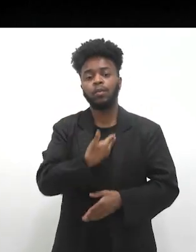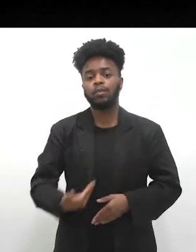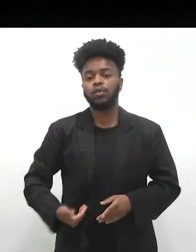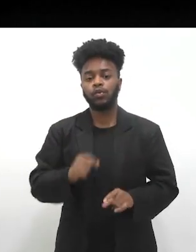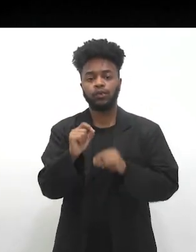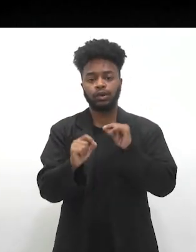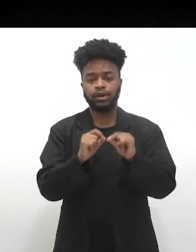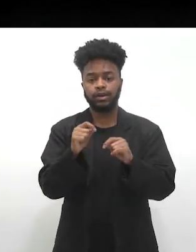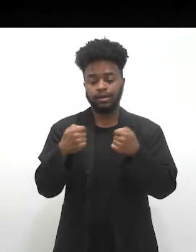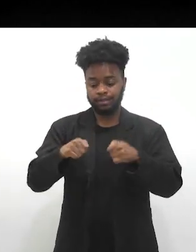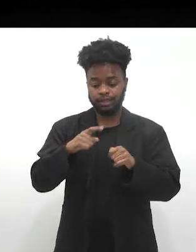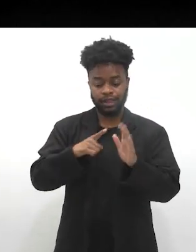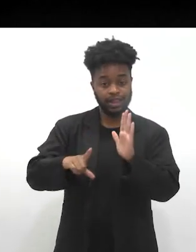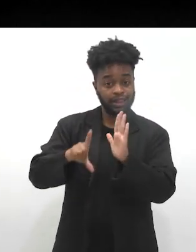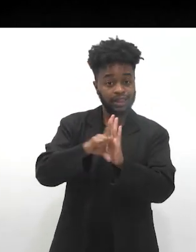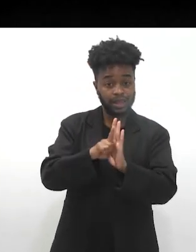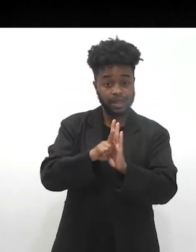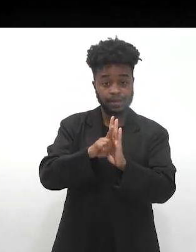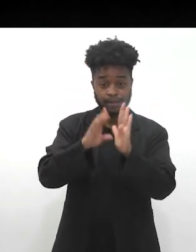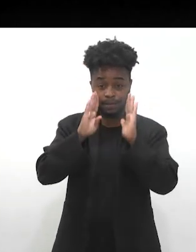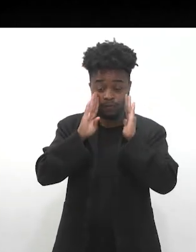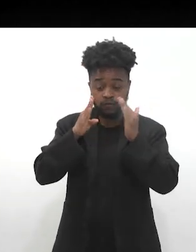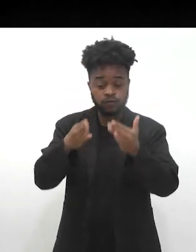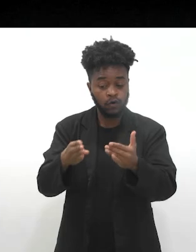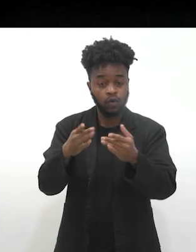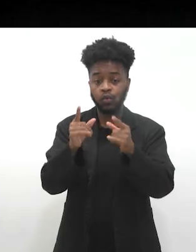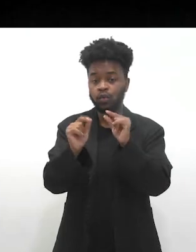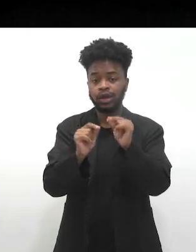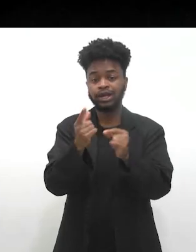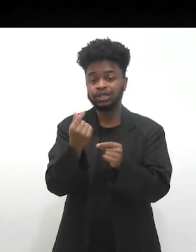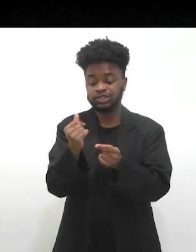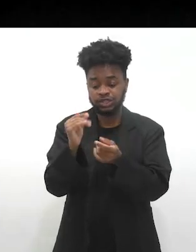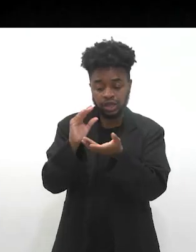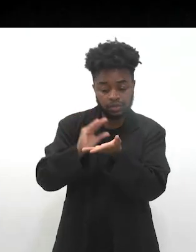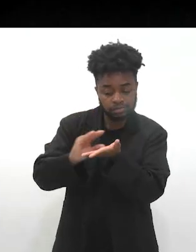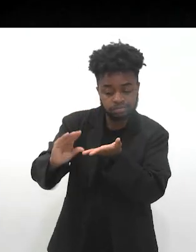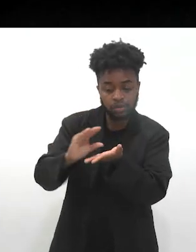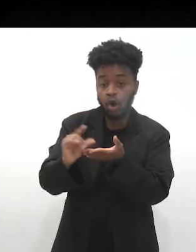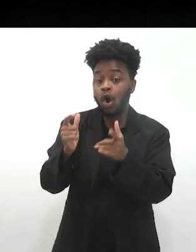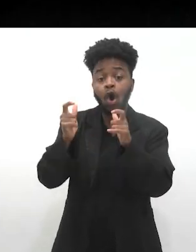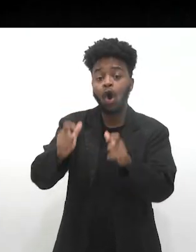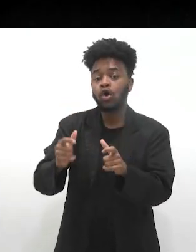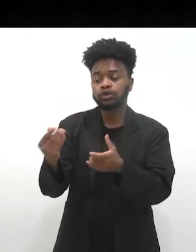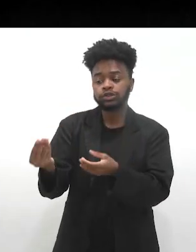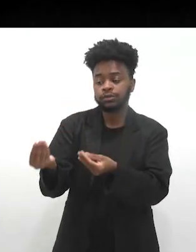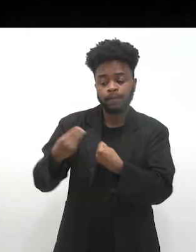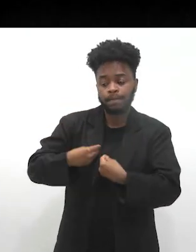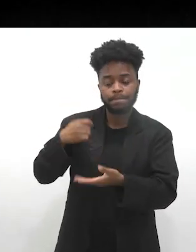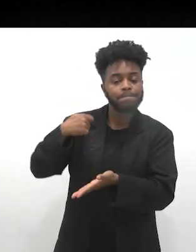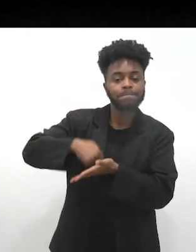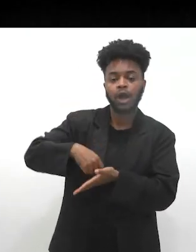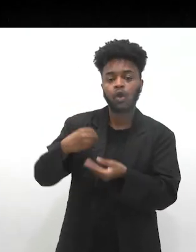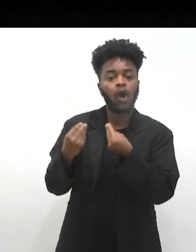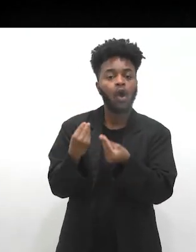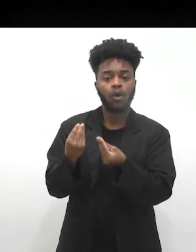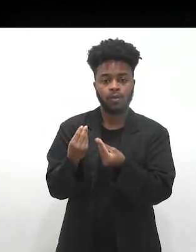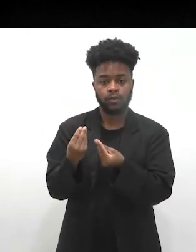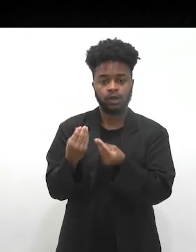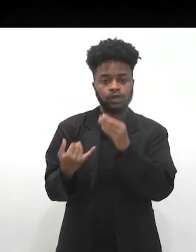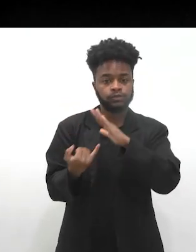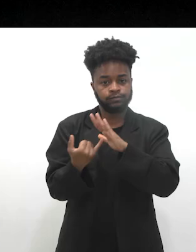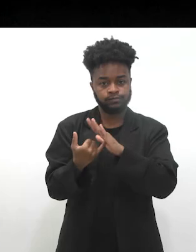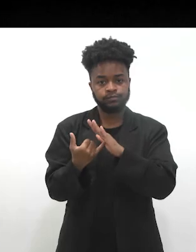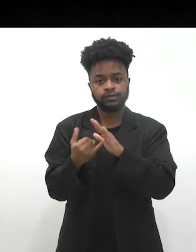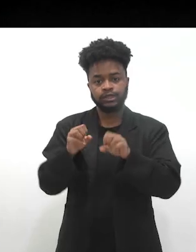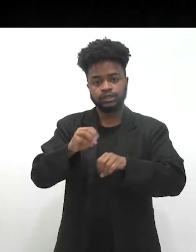é ter uma legislação que especifica o recurso de onde é que vai vir um recurso das instituições